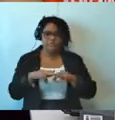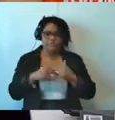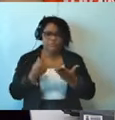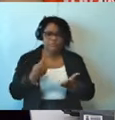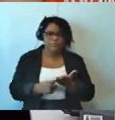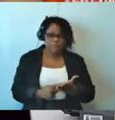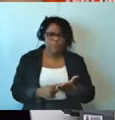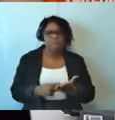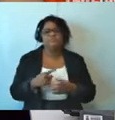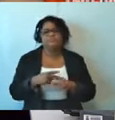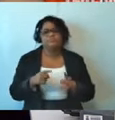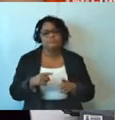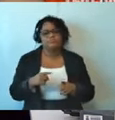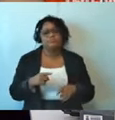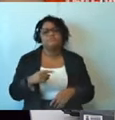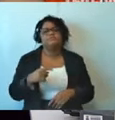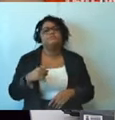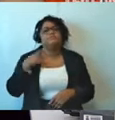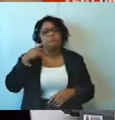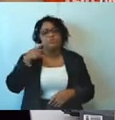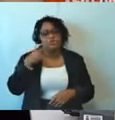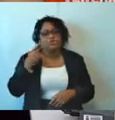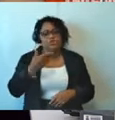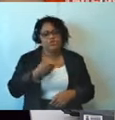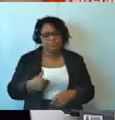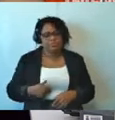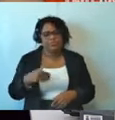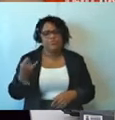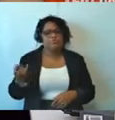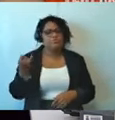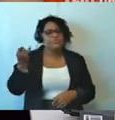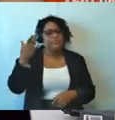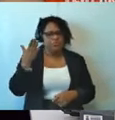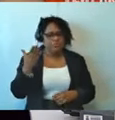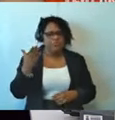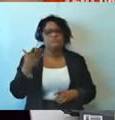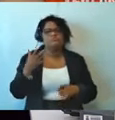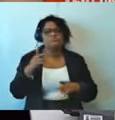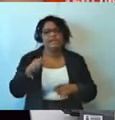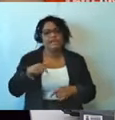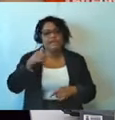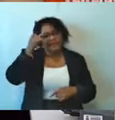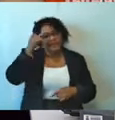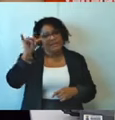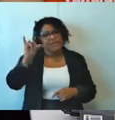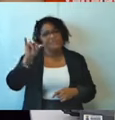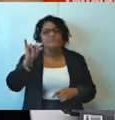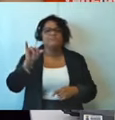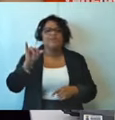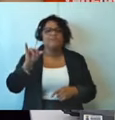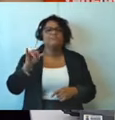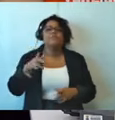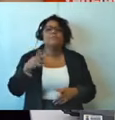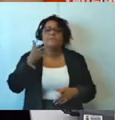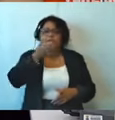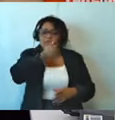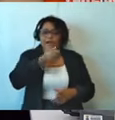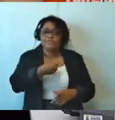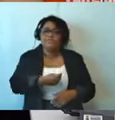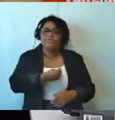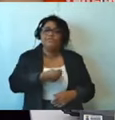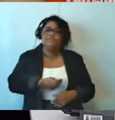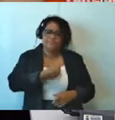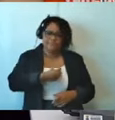pública de suma importância, tá, Jussara? Porque aqui nós estamos falando, de fato, de prevenção da vida, de zelar pela vida humana. A gente pede muito que o